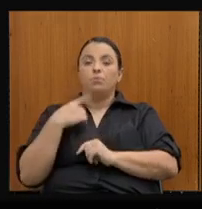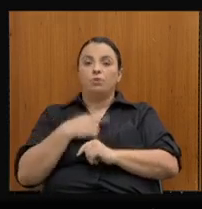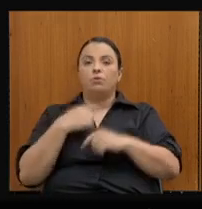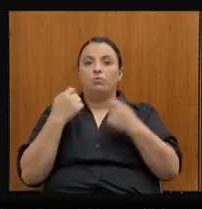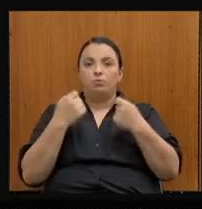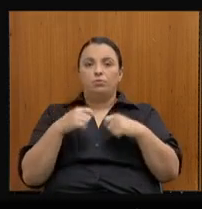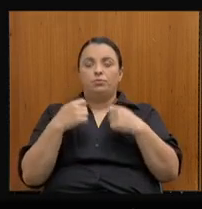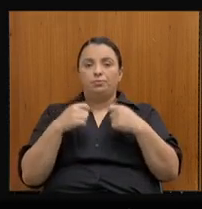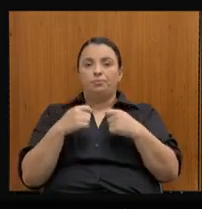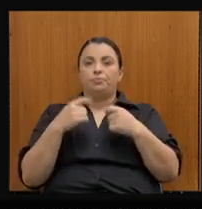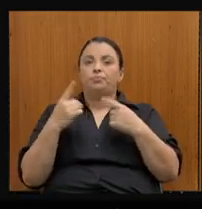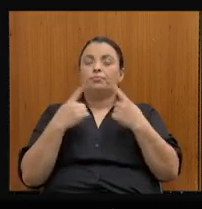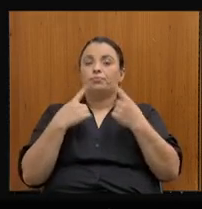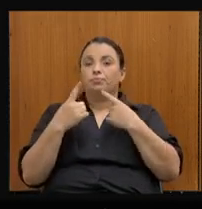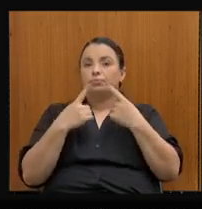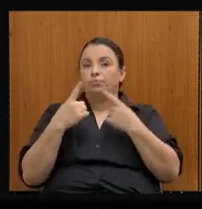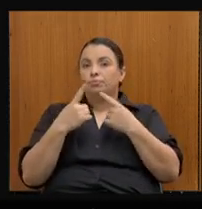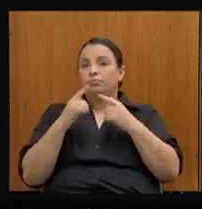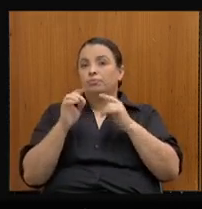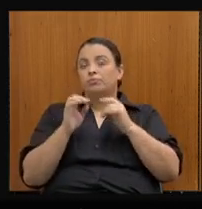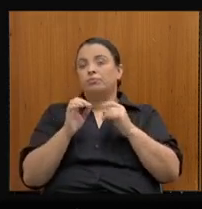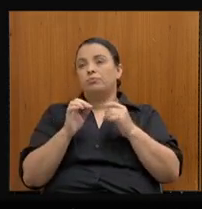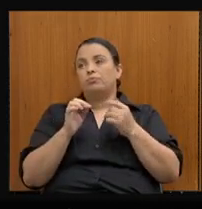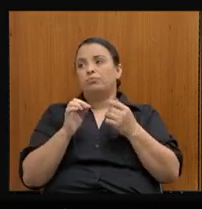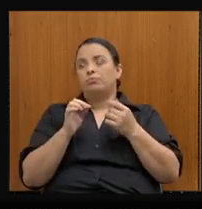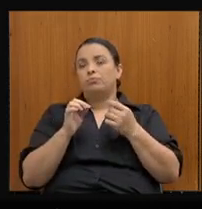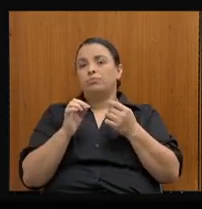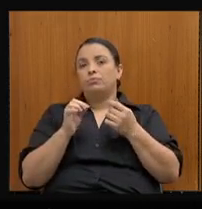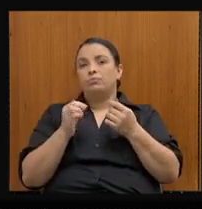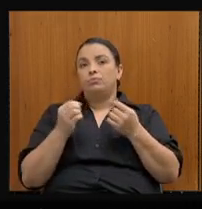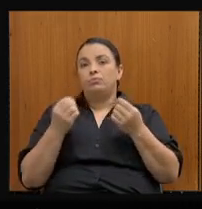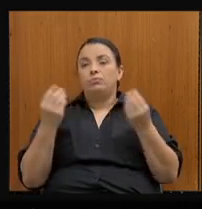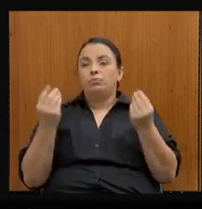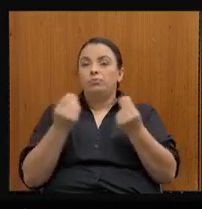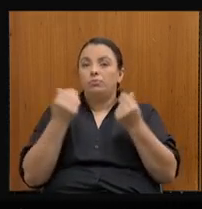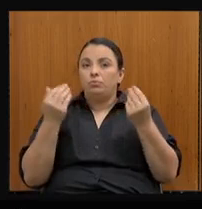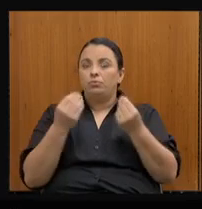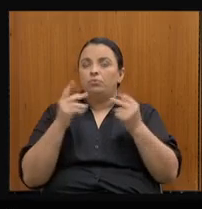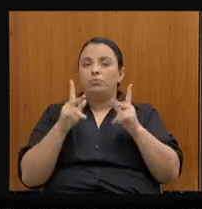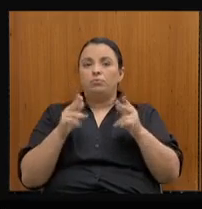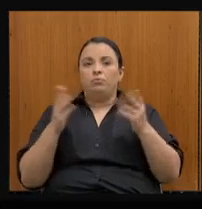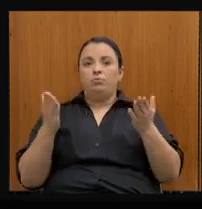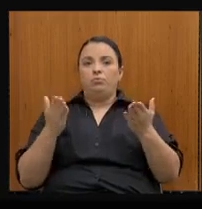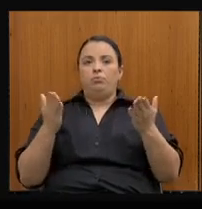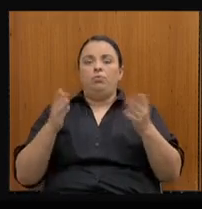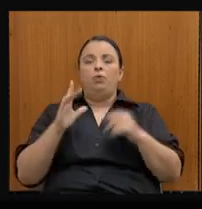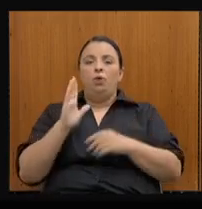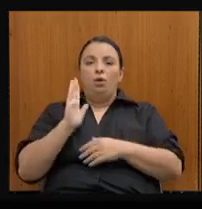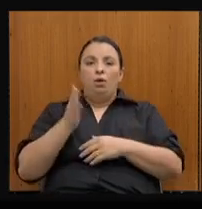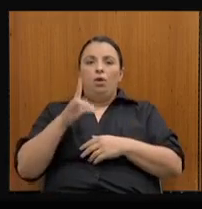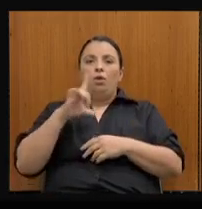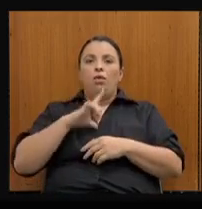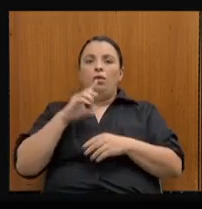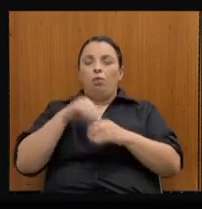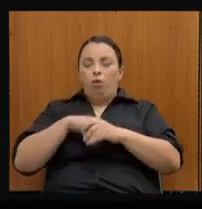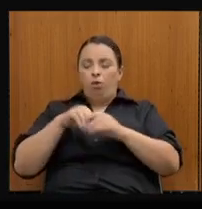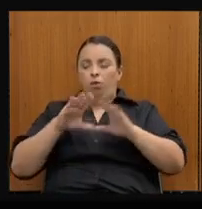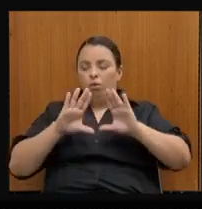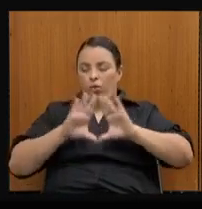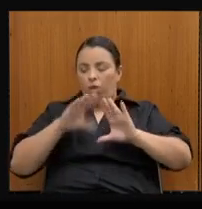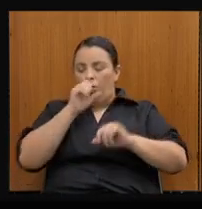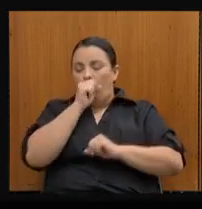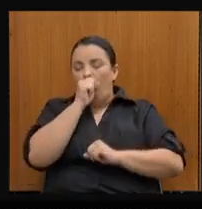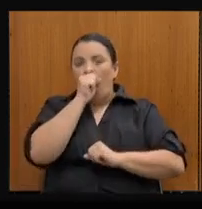do debate junto vamos estar sendo promovido do na tarde de hoje pela Assembleia Legislativa do Estado de Minas Gerais é